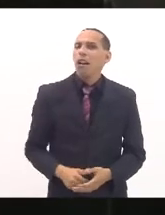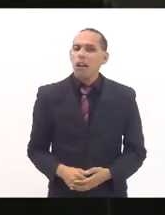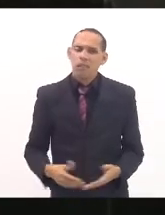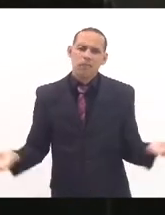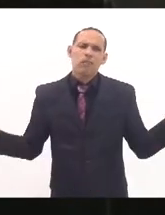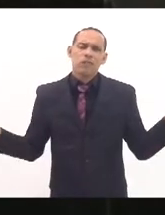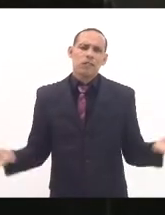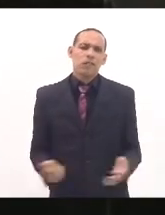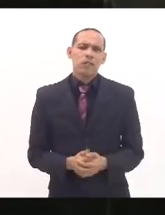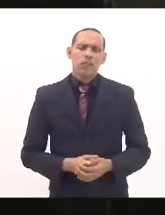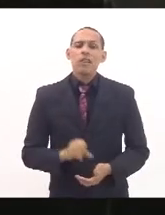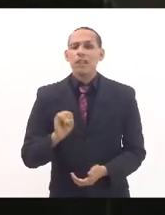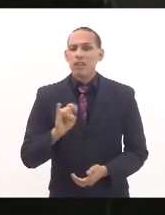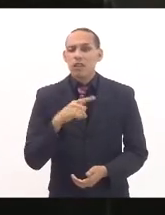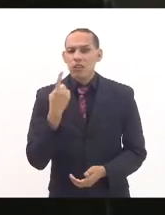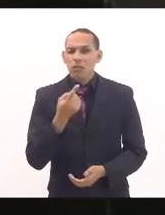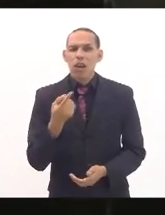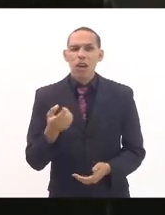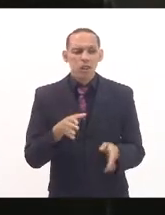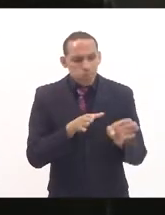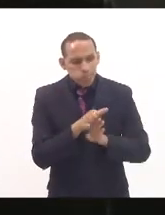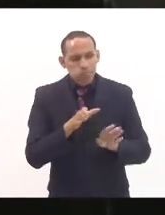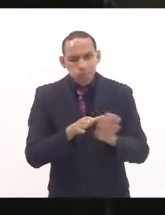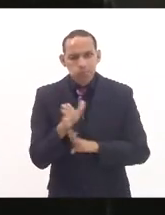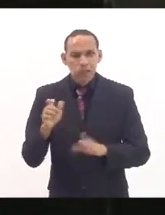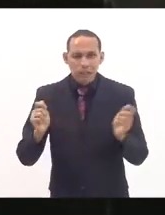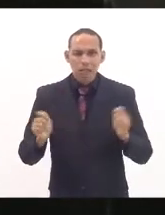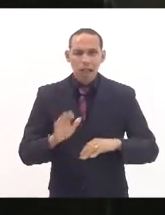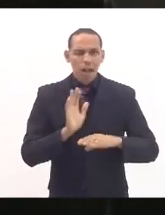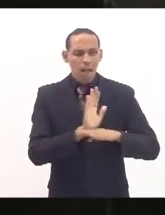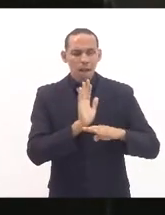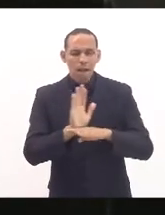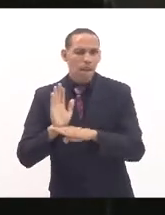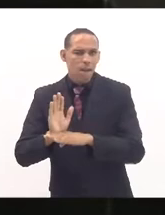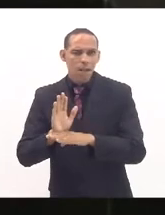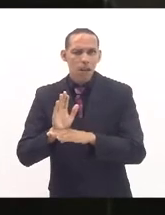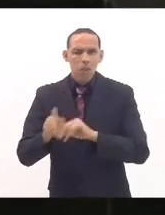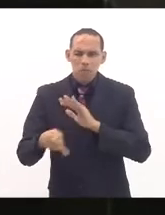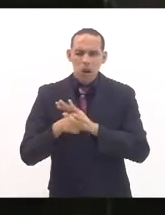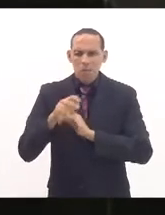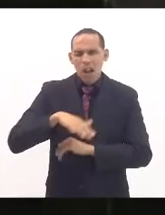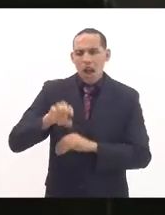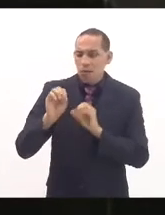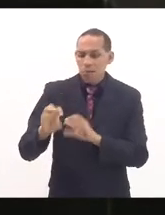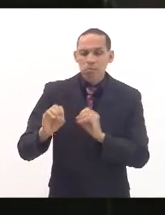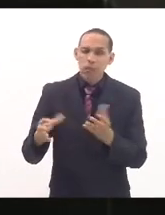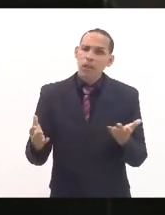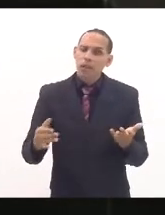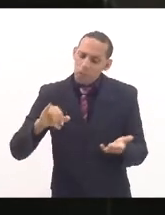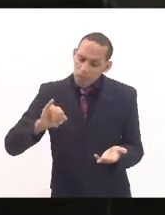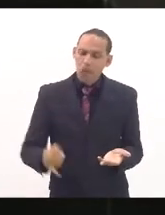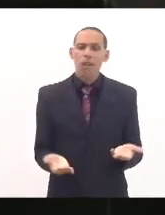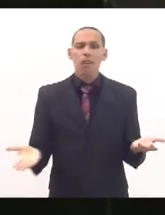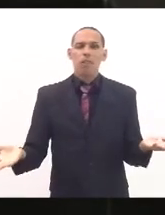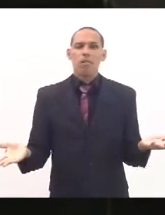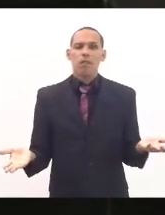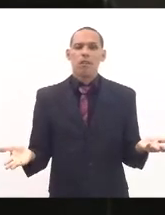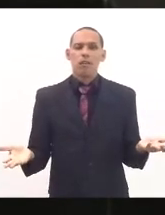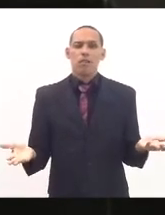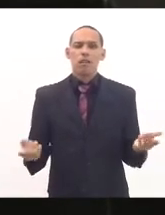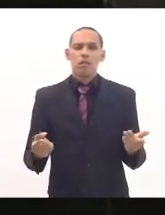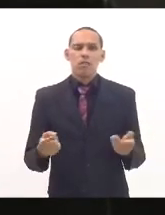bolas, se nós podemos dar uma orientação para a área da educação, por que não? Por que não através